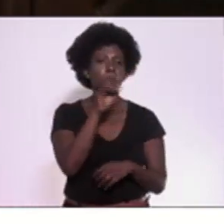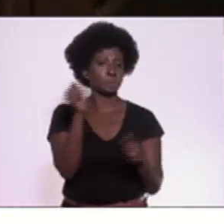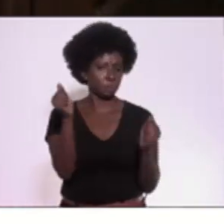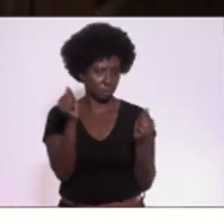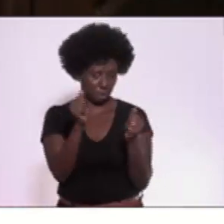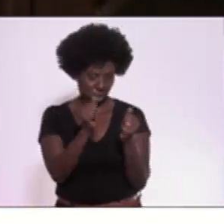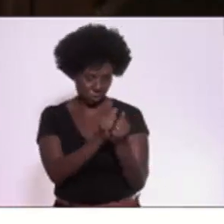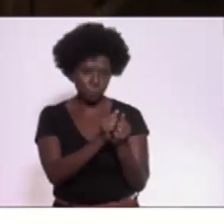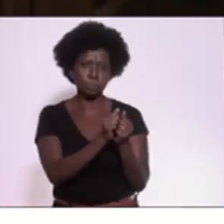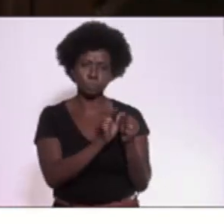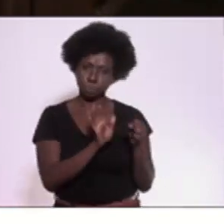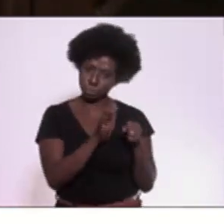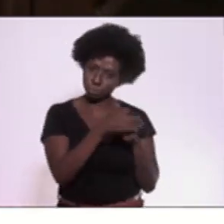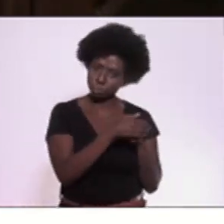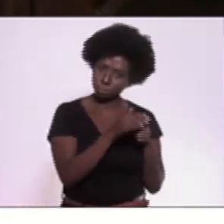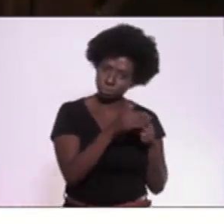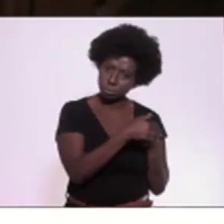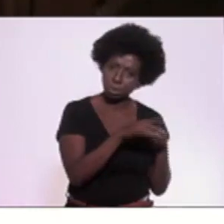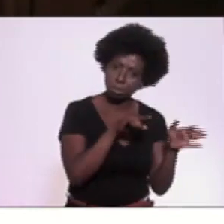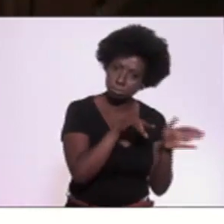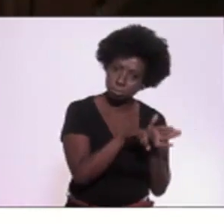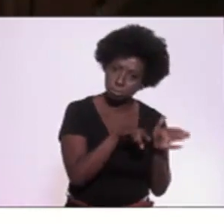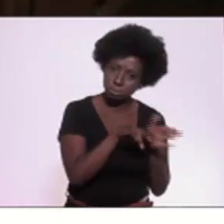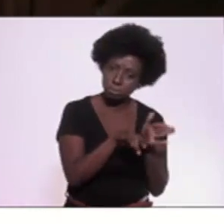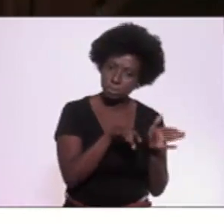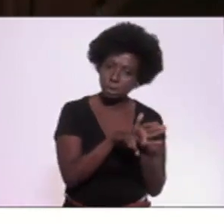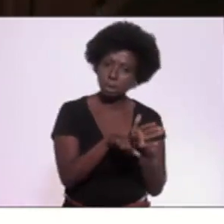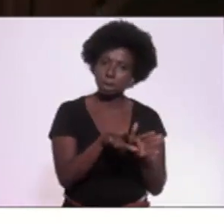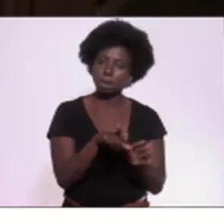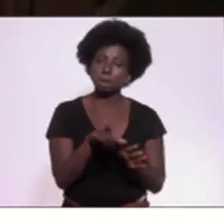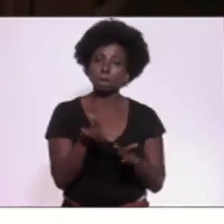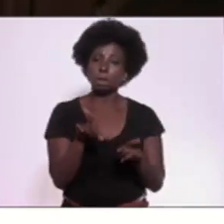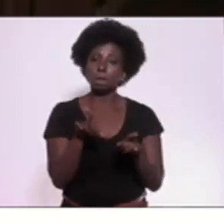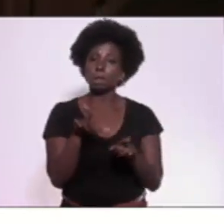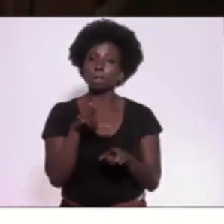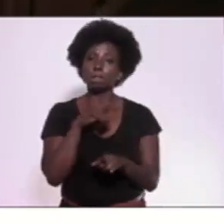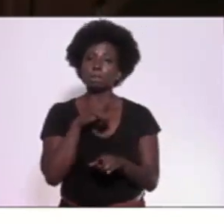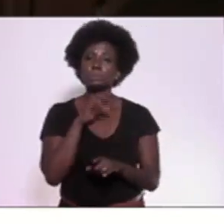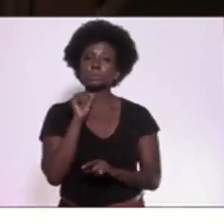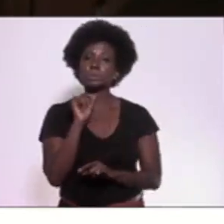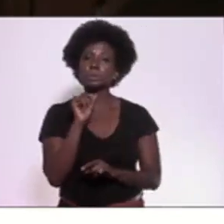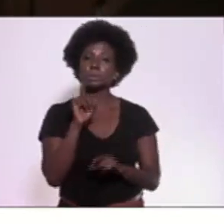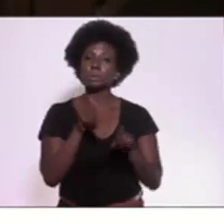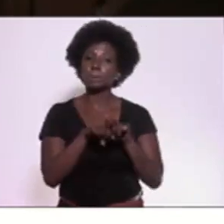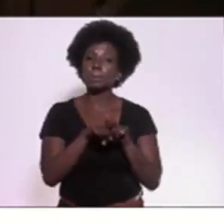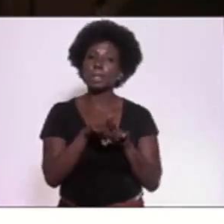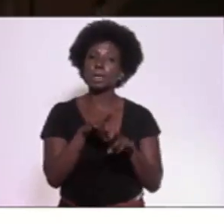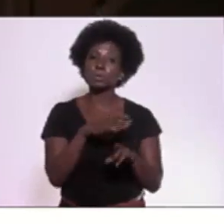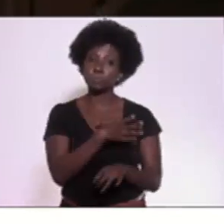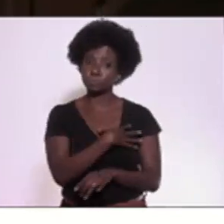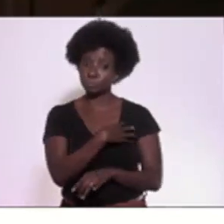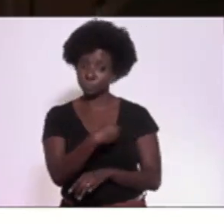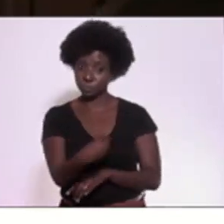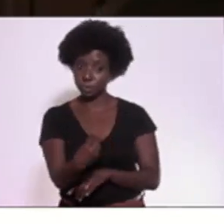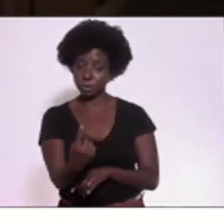em obstrução sobre a investigação da Marielle. Temos aí os filhos do Bolsonaro